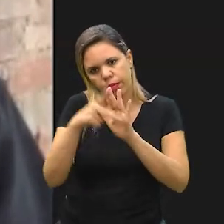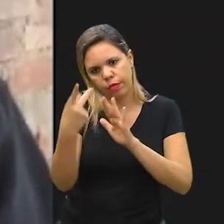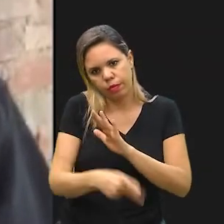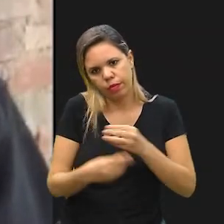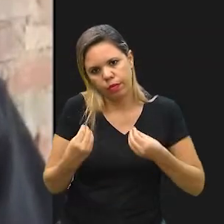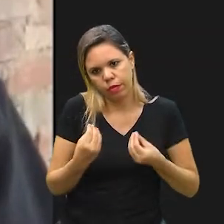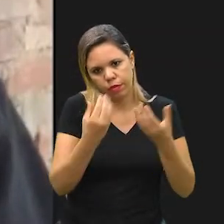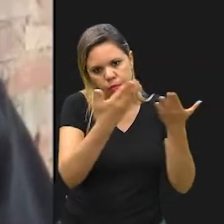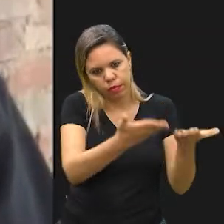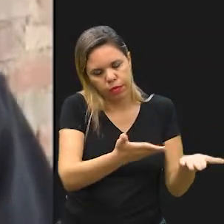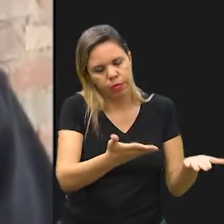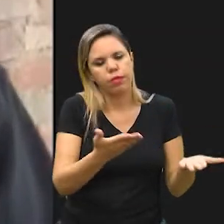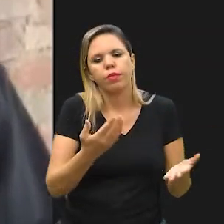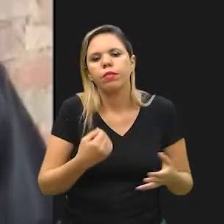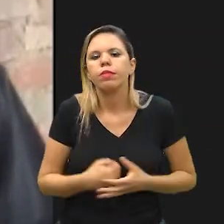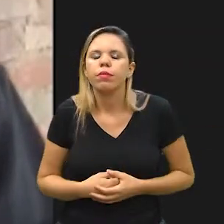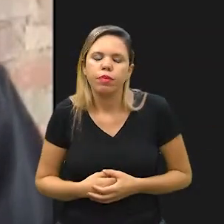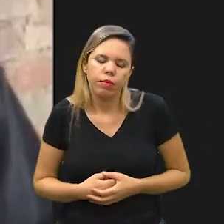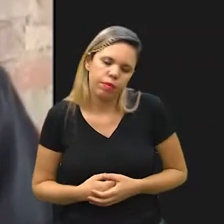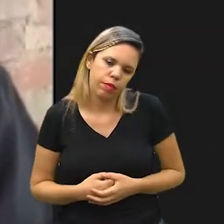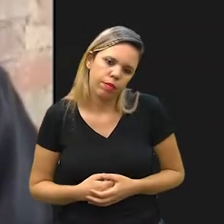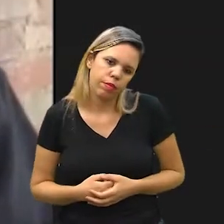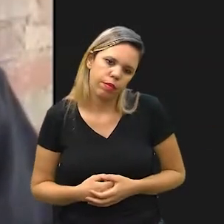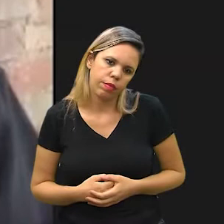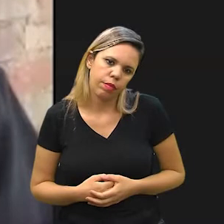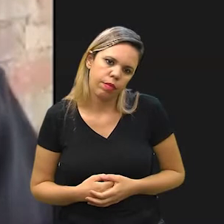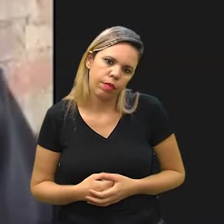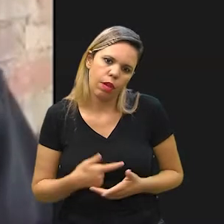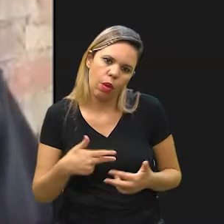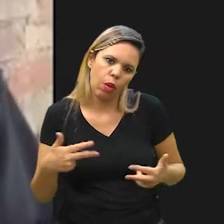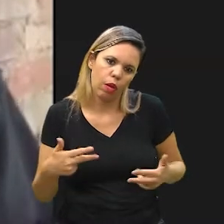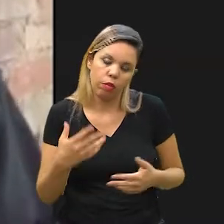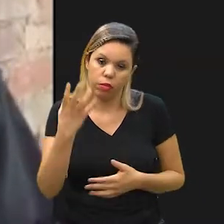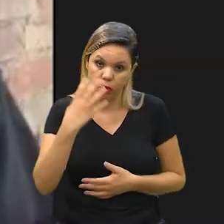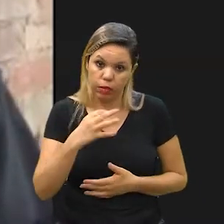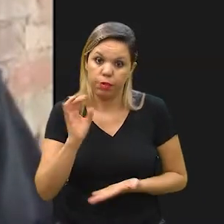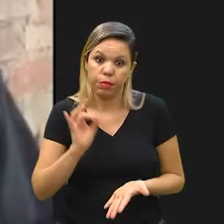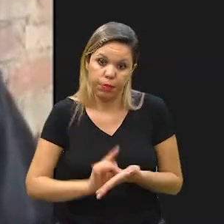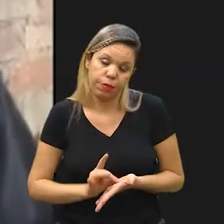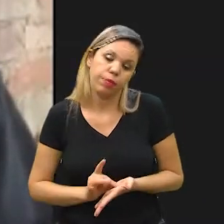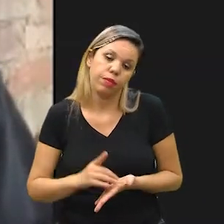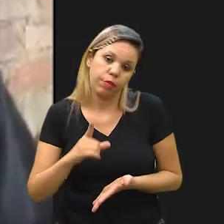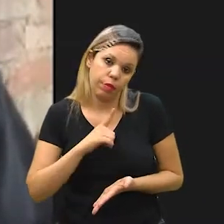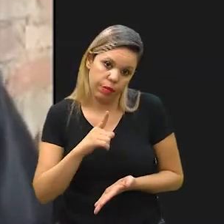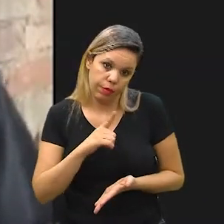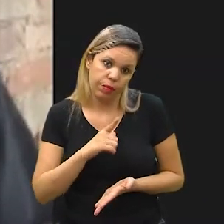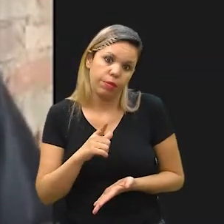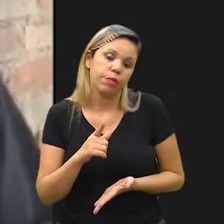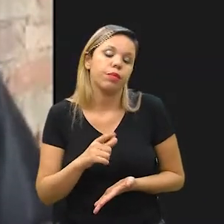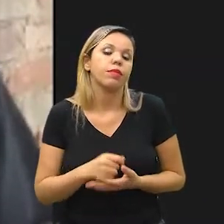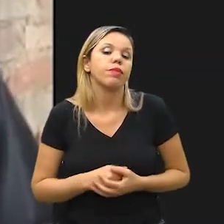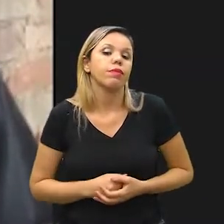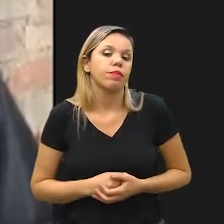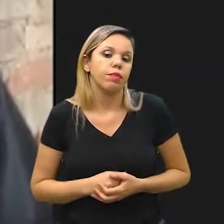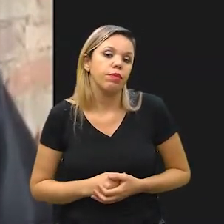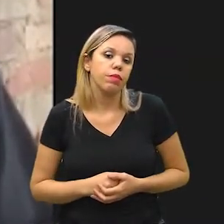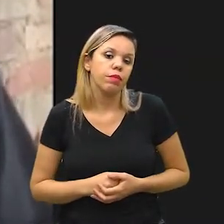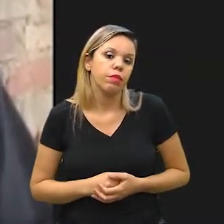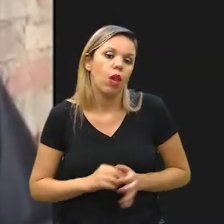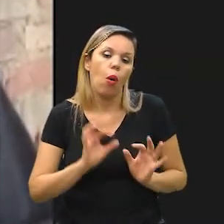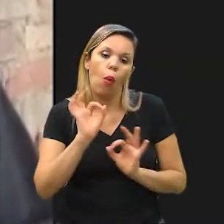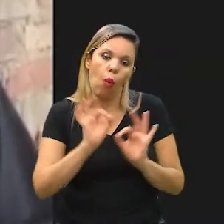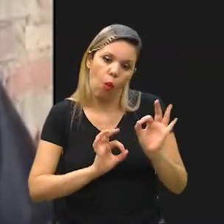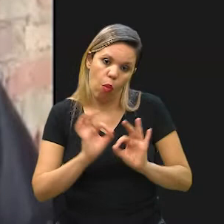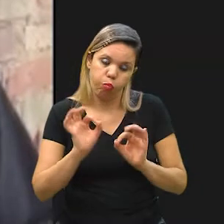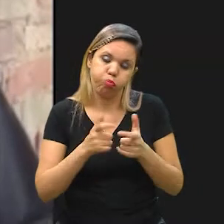de entrega, porque entrega é uma coisa que é muito séria, né? Você tem que ter uma organização